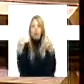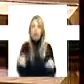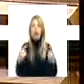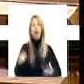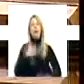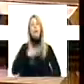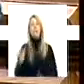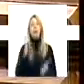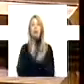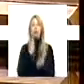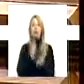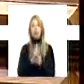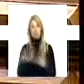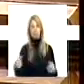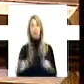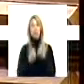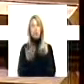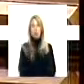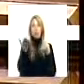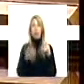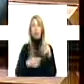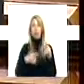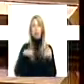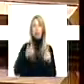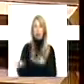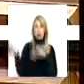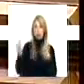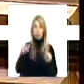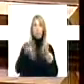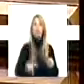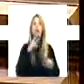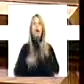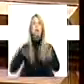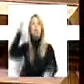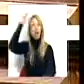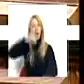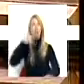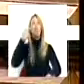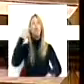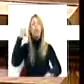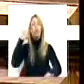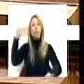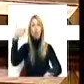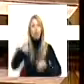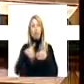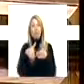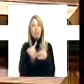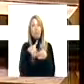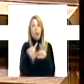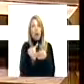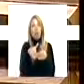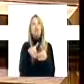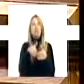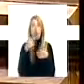um desafio que os Verdes trazem à Assembleia da República e trarão num futuro muito próximo novamente à Assembleia da República, porque